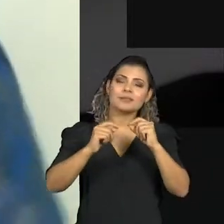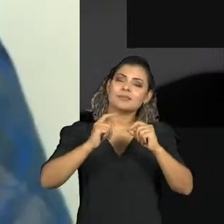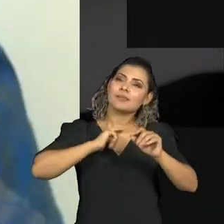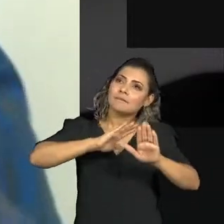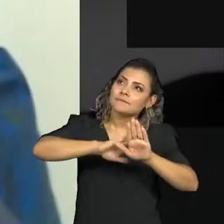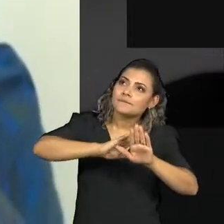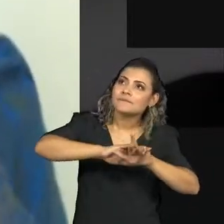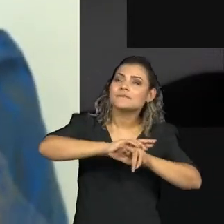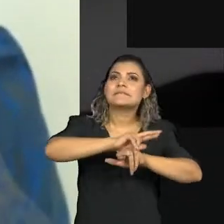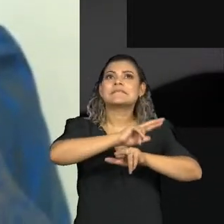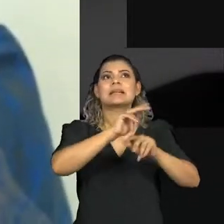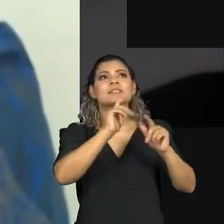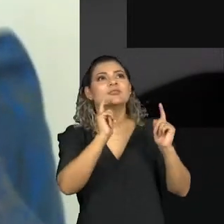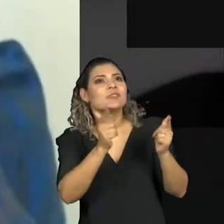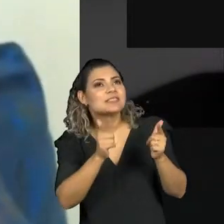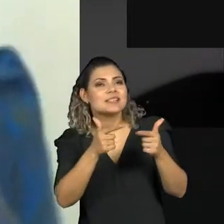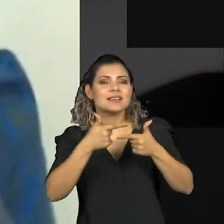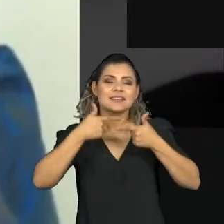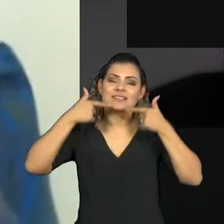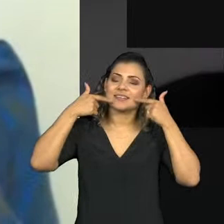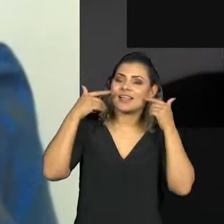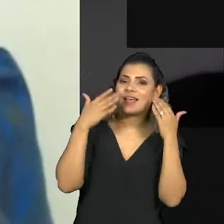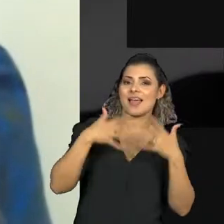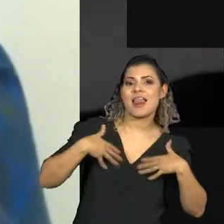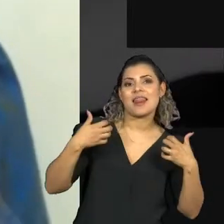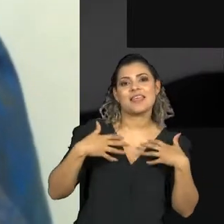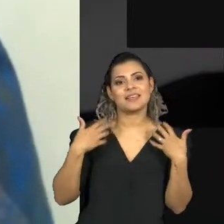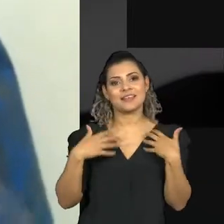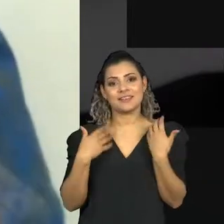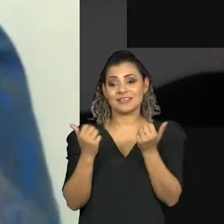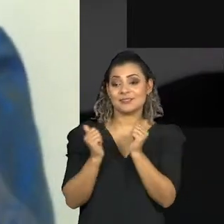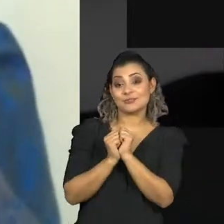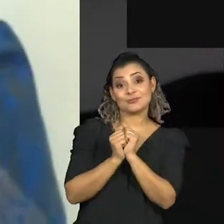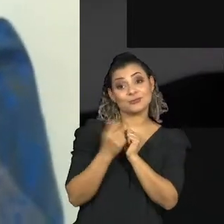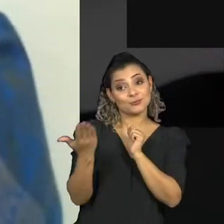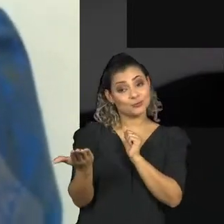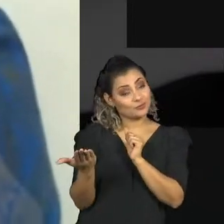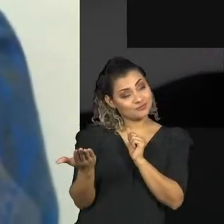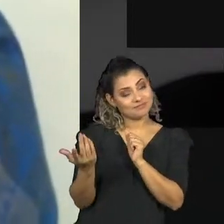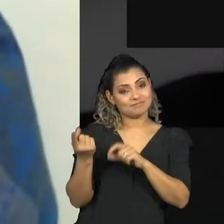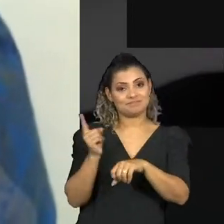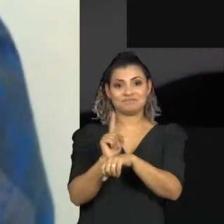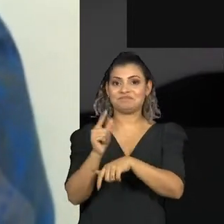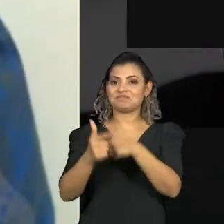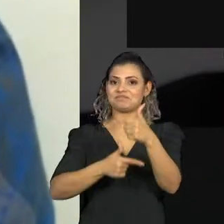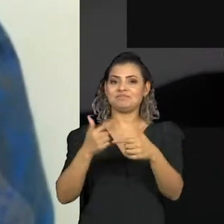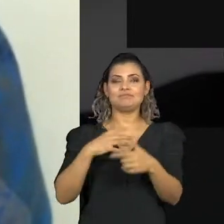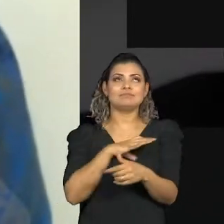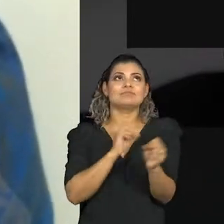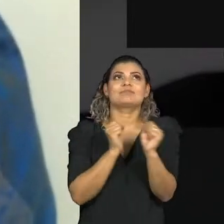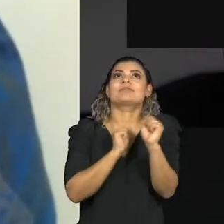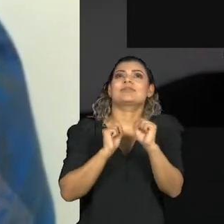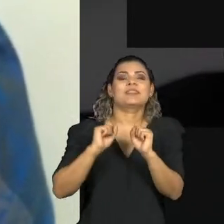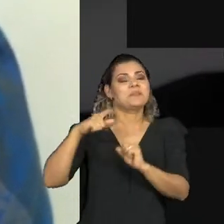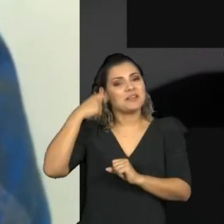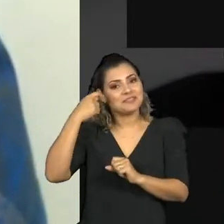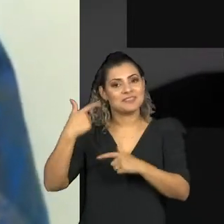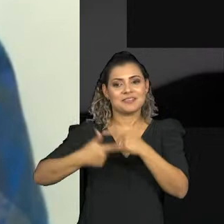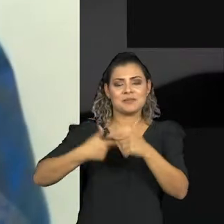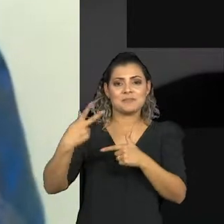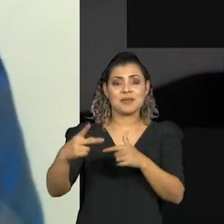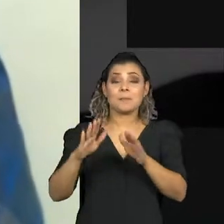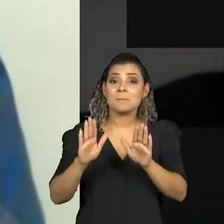a diversão, toda a alegria que é estar nesse ofício que a gente tanto ama,